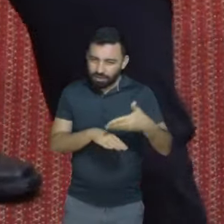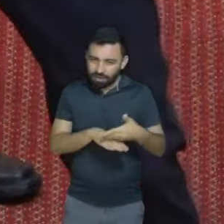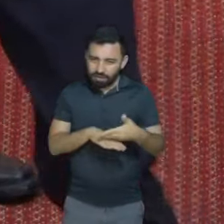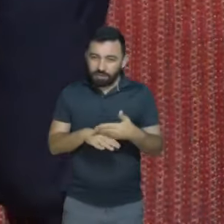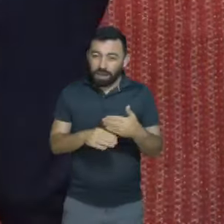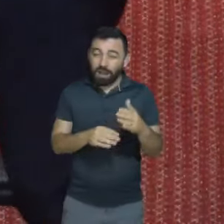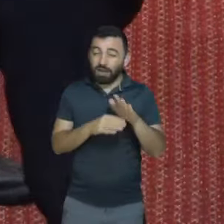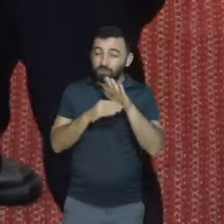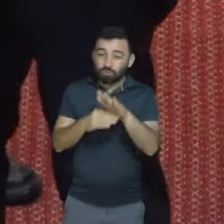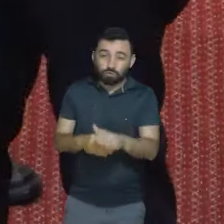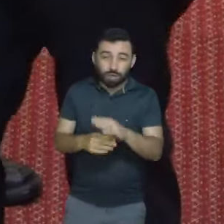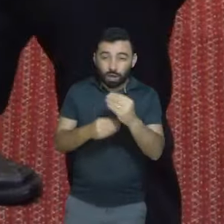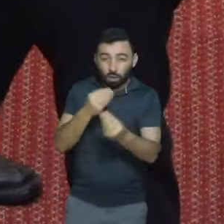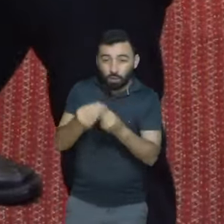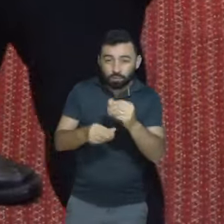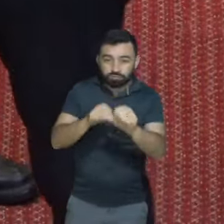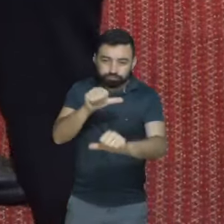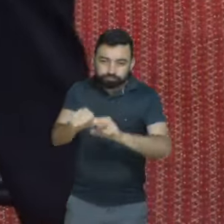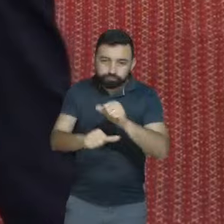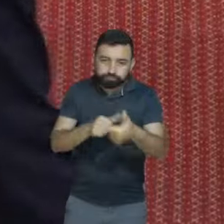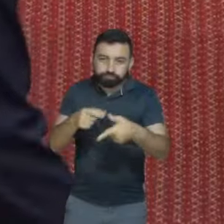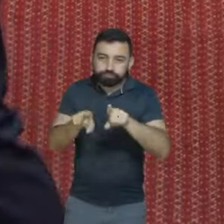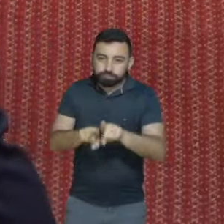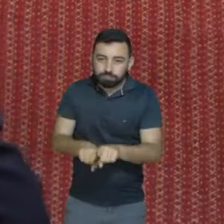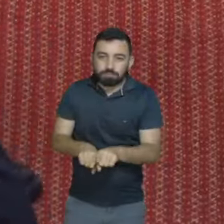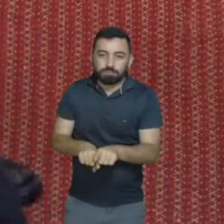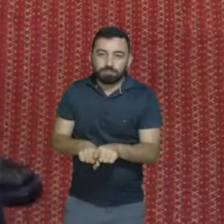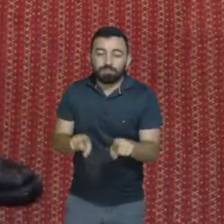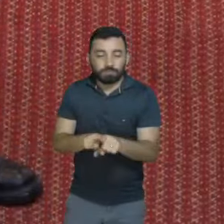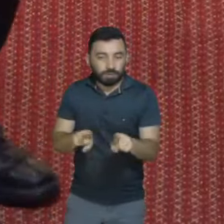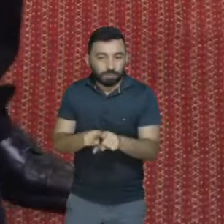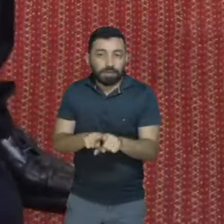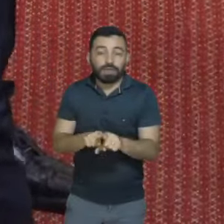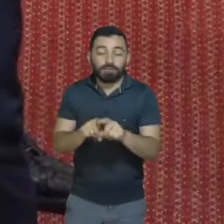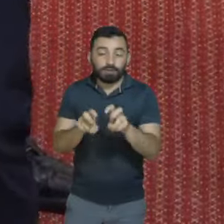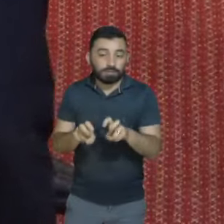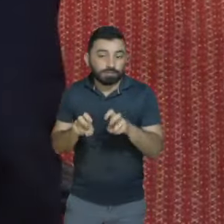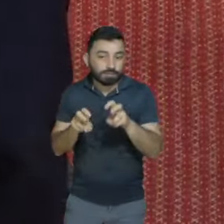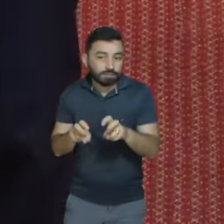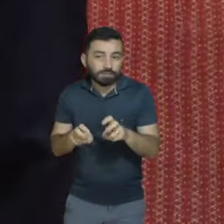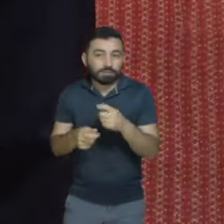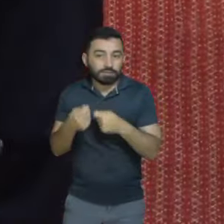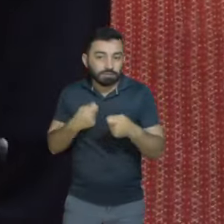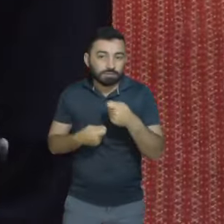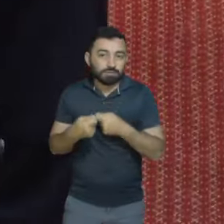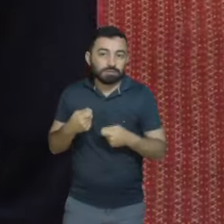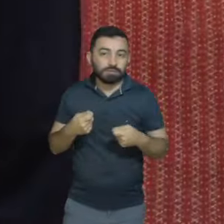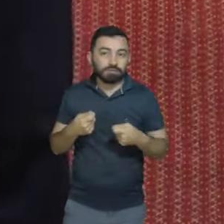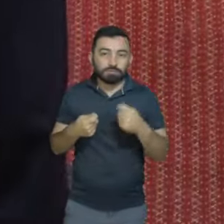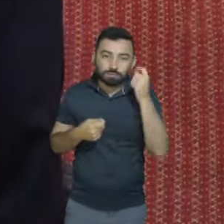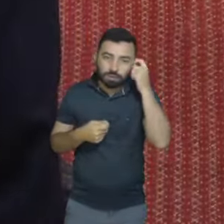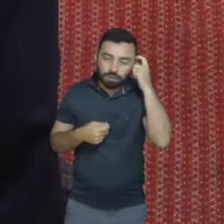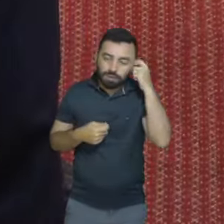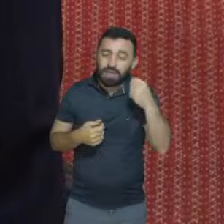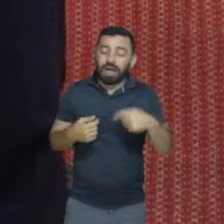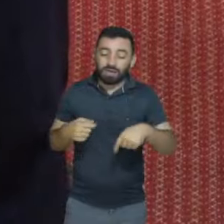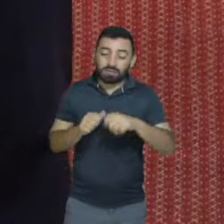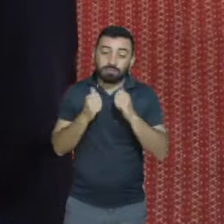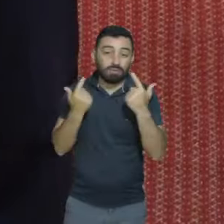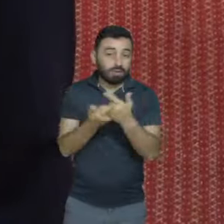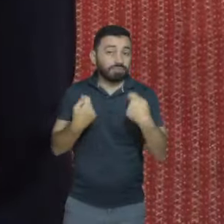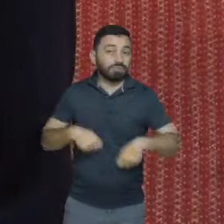transformar no convênio simplificado. Queremos agradecer ele, também da Fazenda, o Cleverson, mas eu gostaria que essa casa prestasse muita atenção